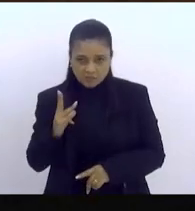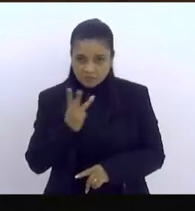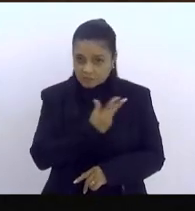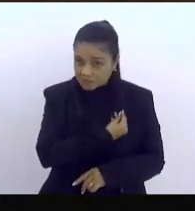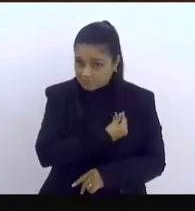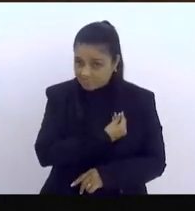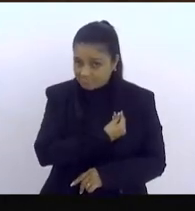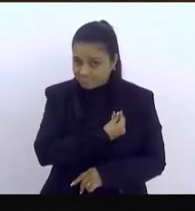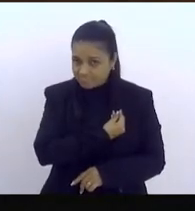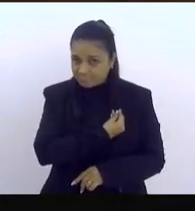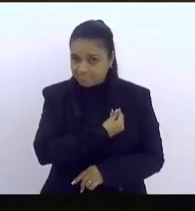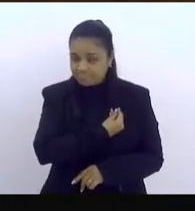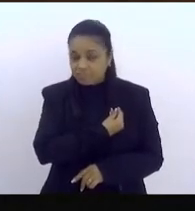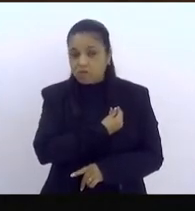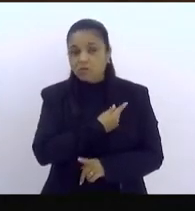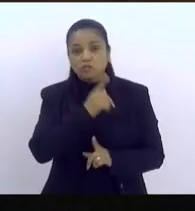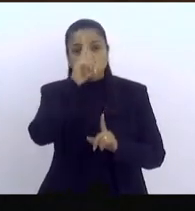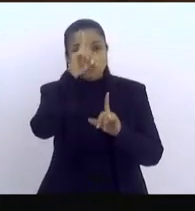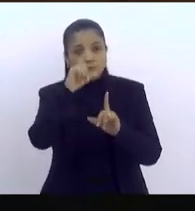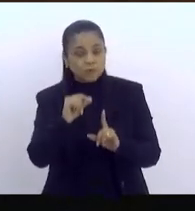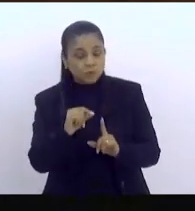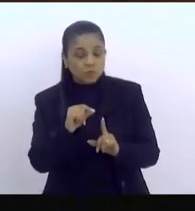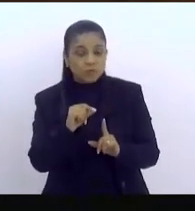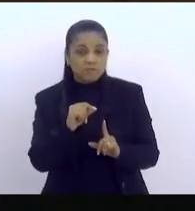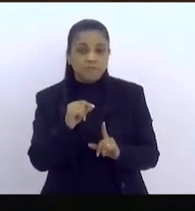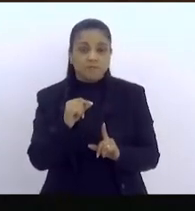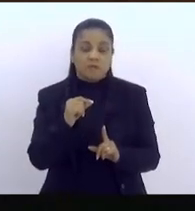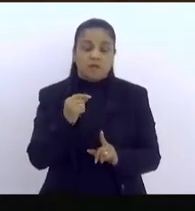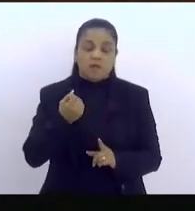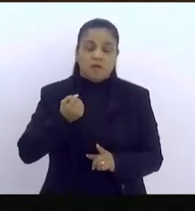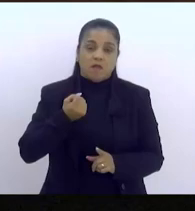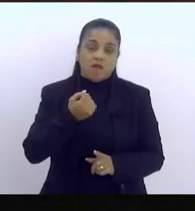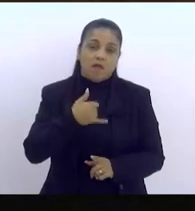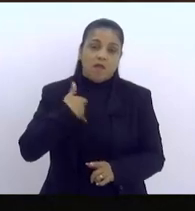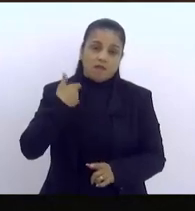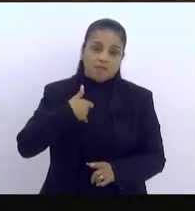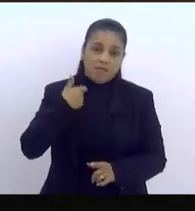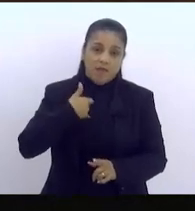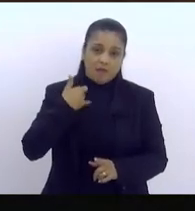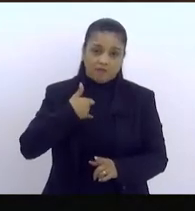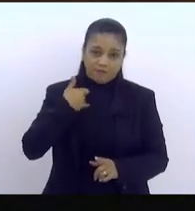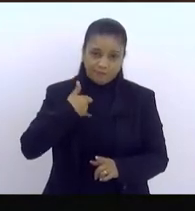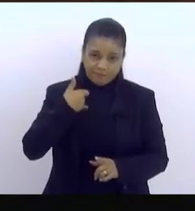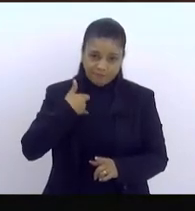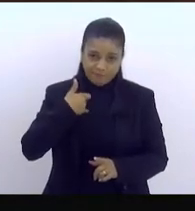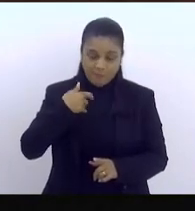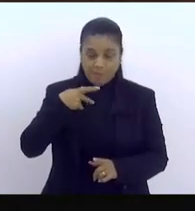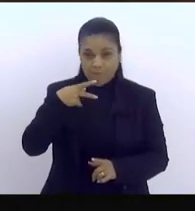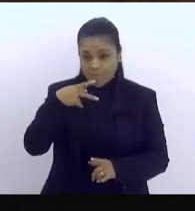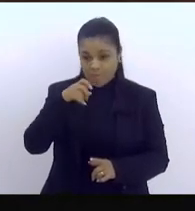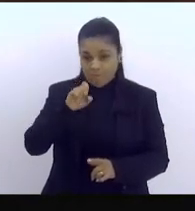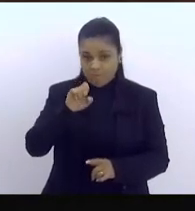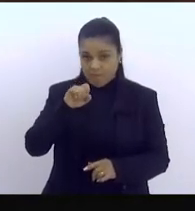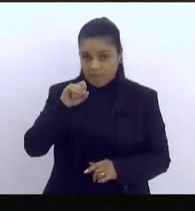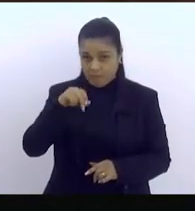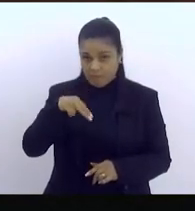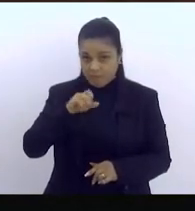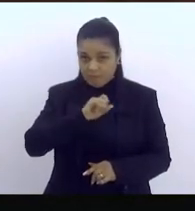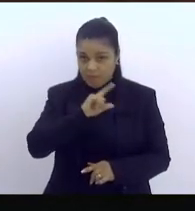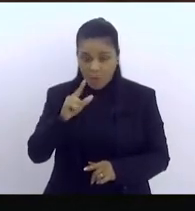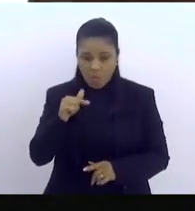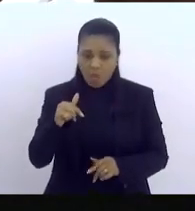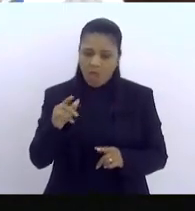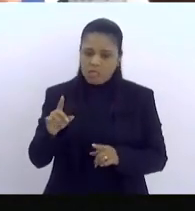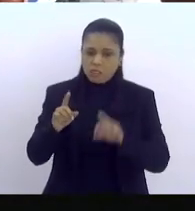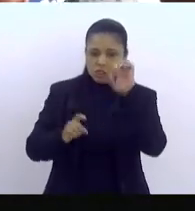Quando falamos em redução da maioridade penal, o pessoal da esquerda vem aqui, não pode, mas